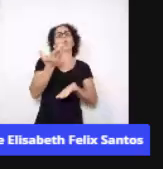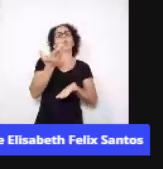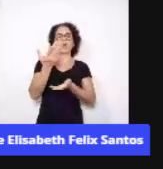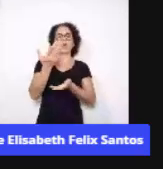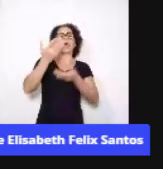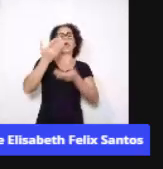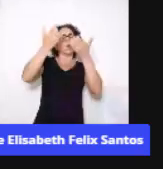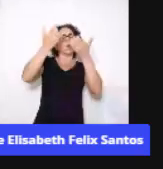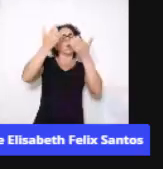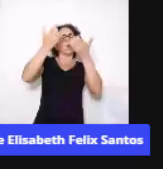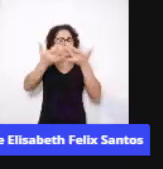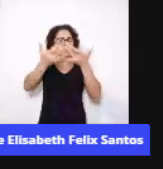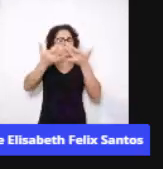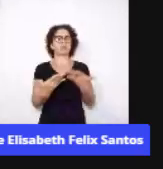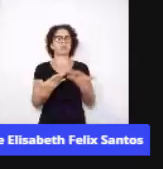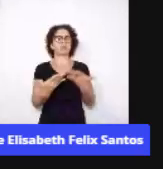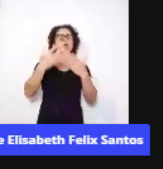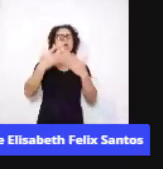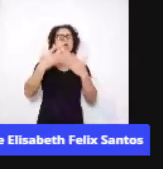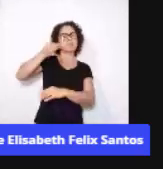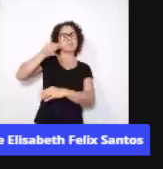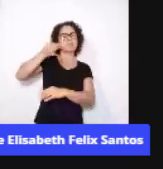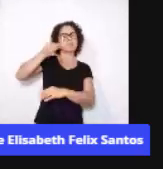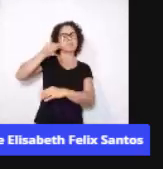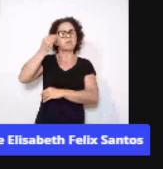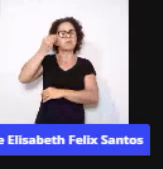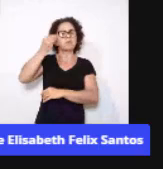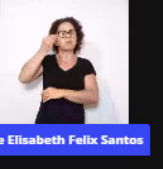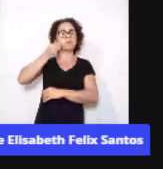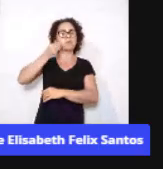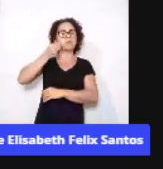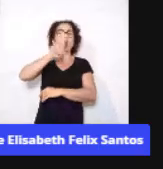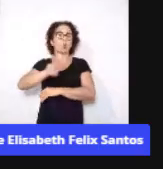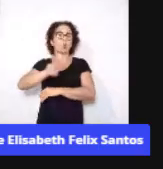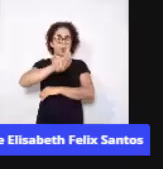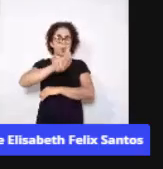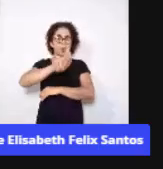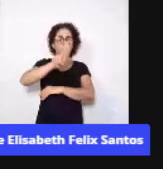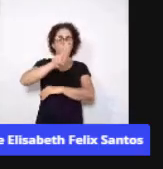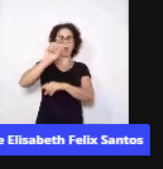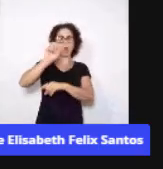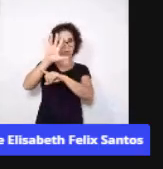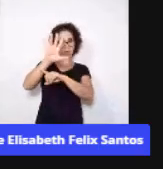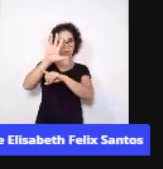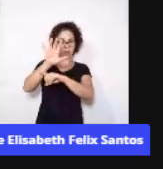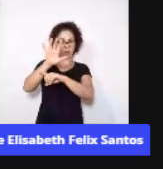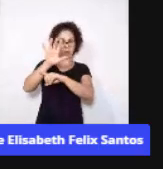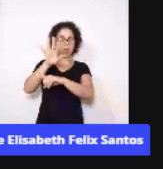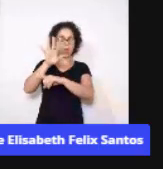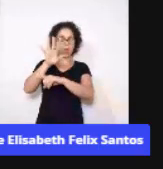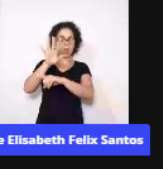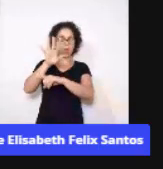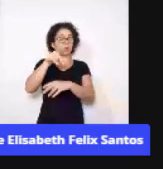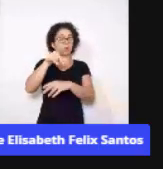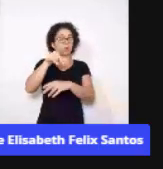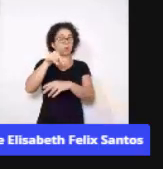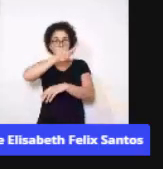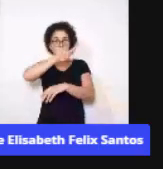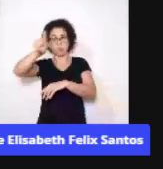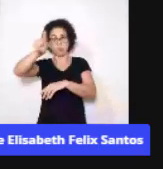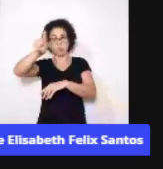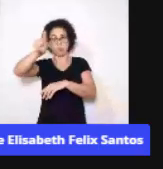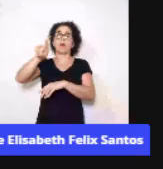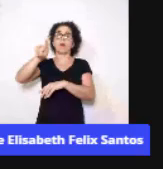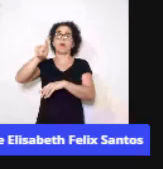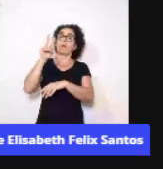vou utilizar aqui alguns slides que vocês vão prestar muita atenção, que fala sobre o caderno de campo. Porque é uma atividade, e agora, já